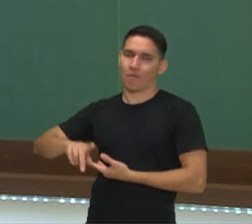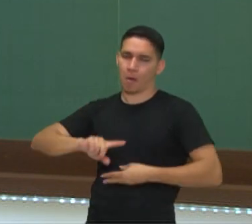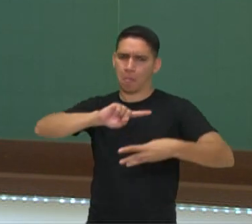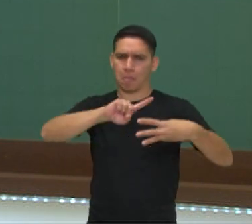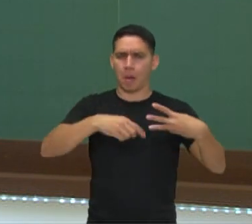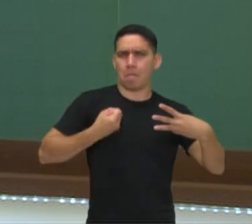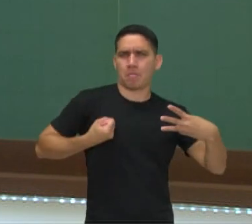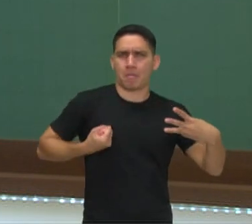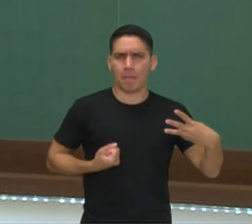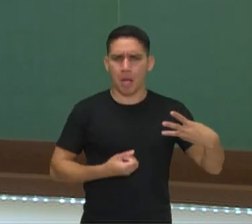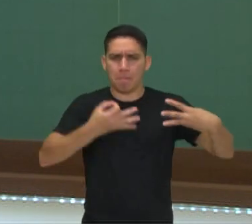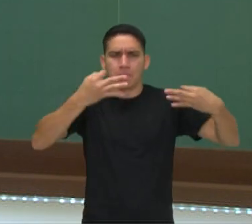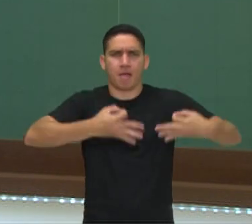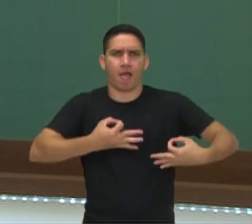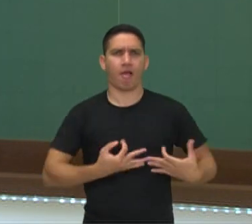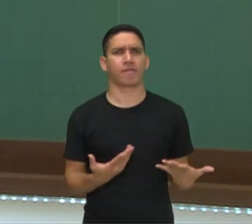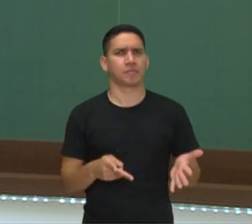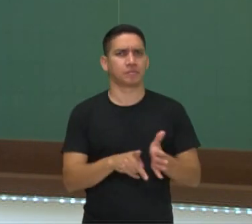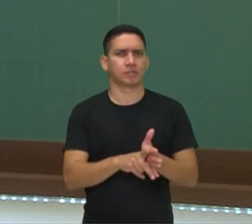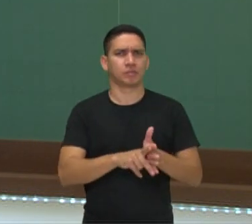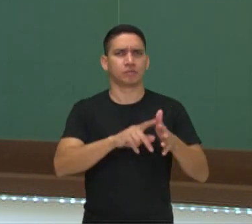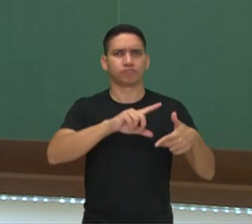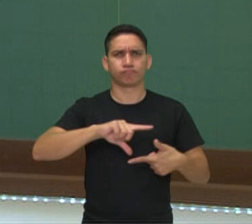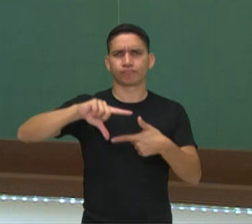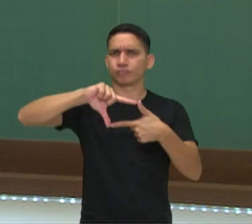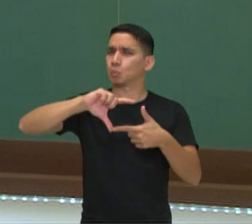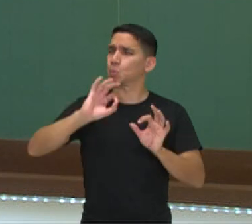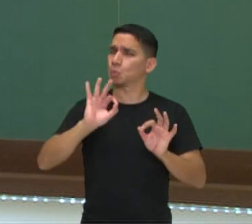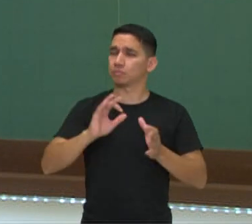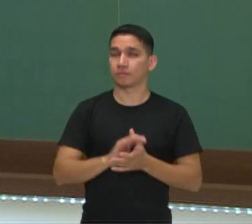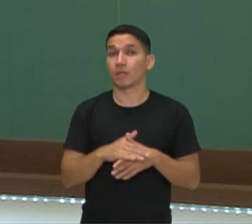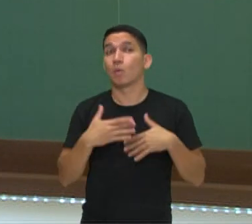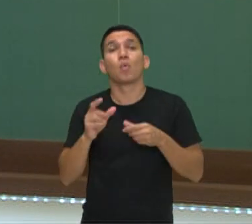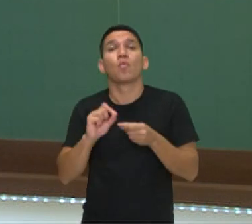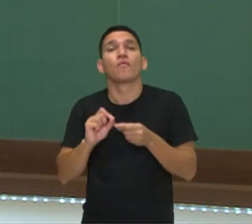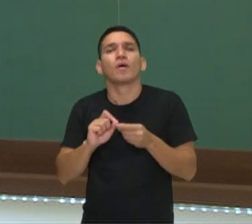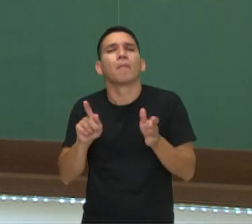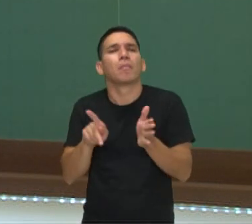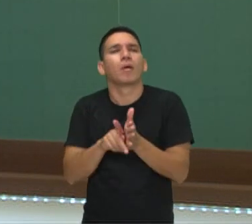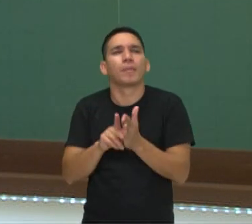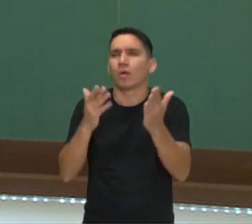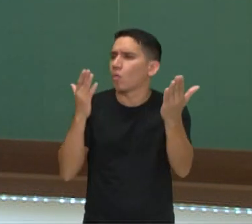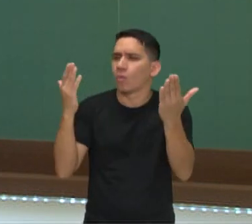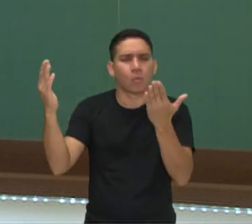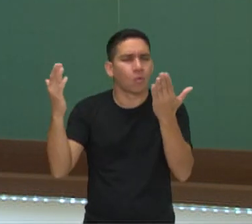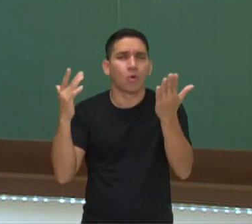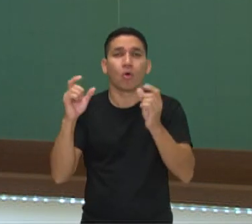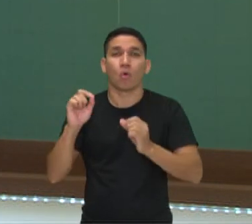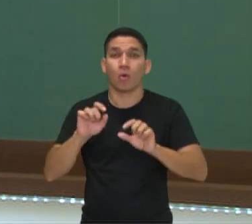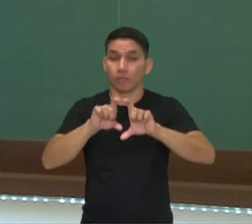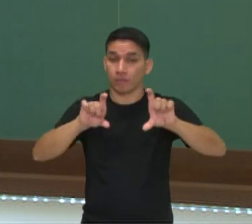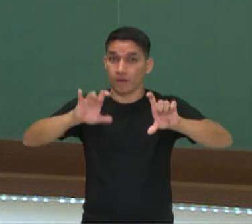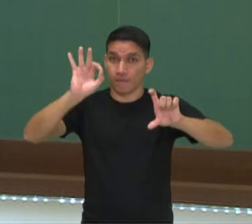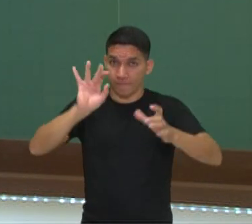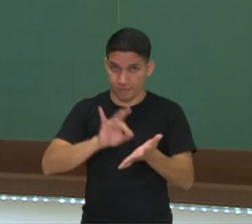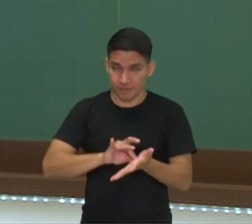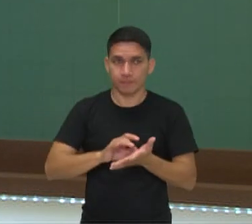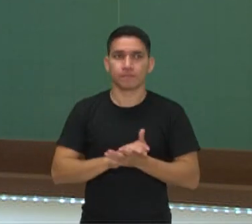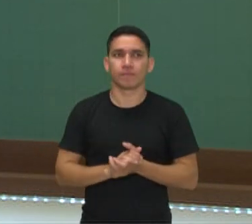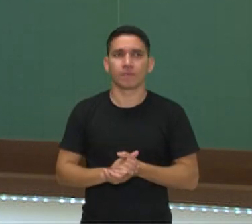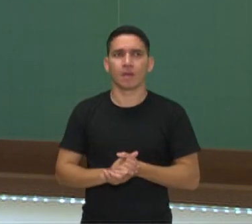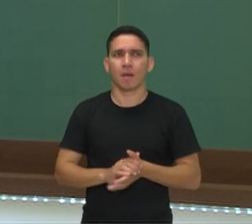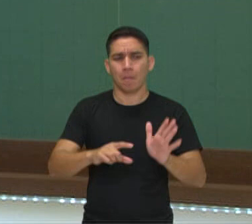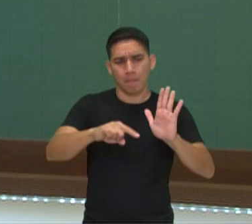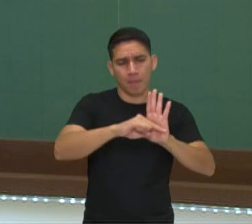quadrado perfeito, tá bom? Então, o que eu vou fazer? Eu vou comparar com a expressão original, ó. Eu passei o